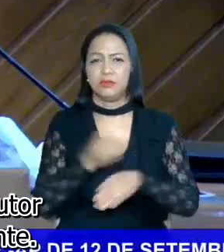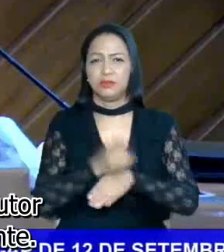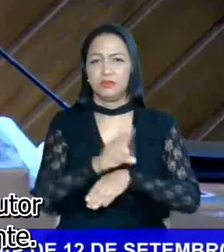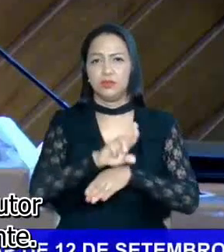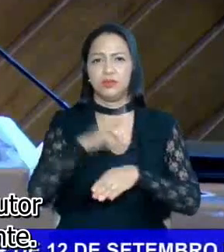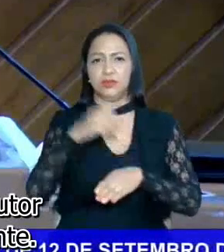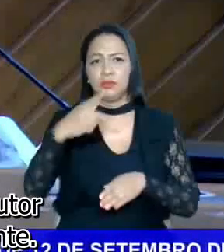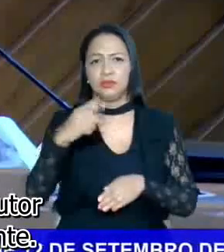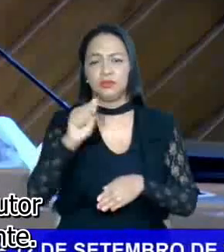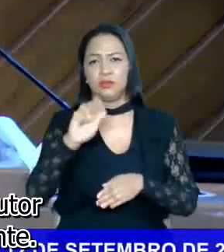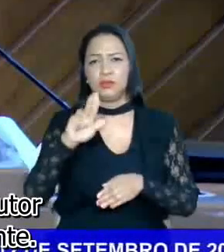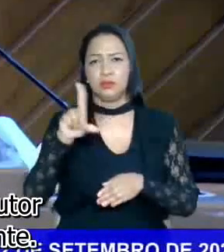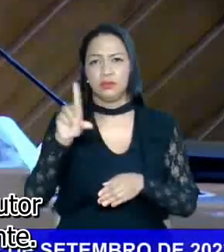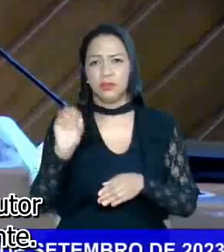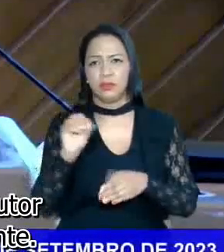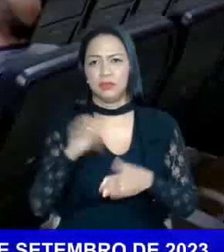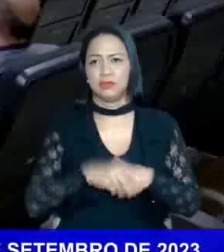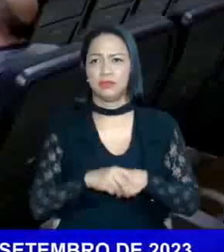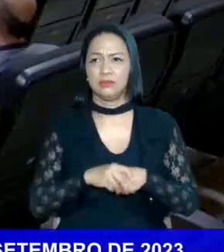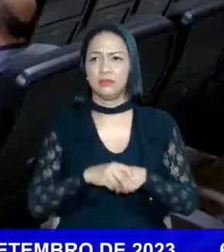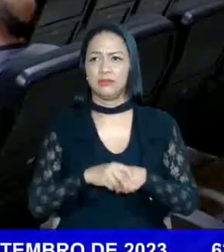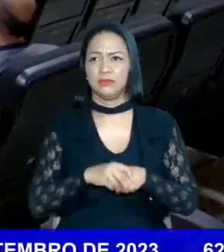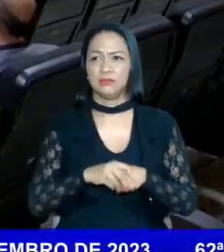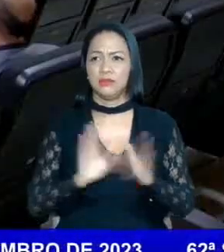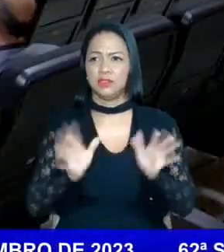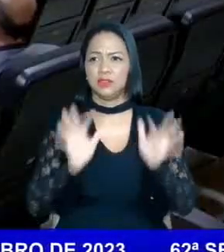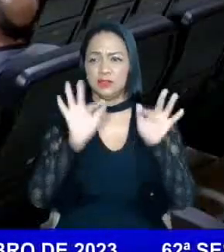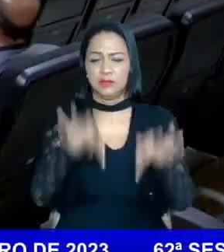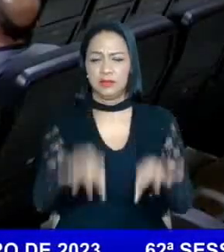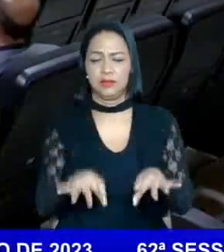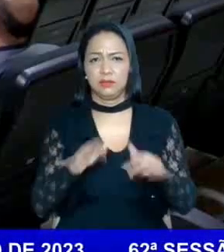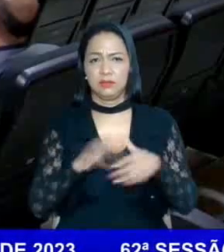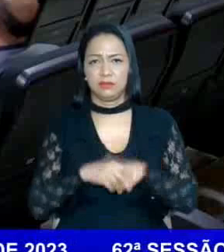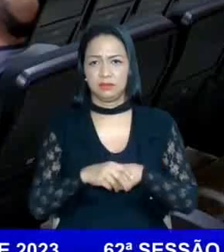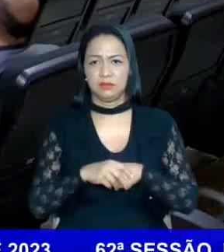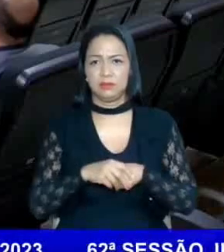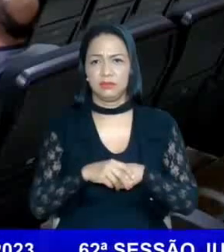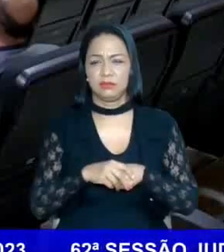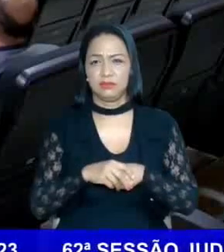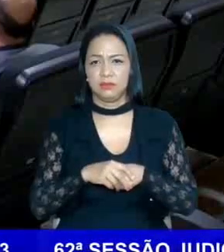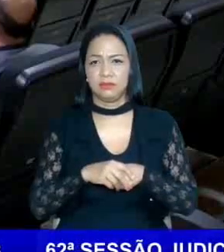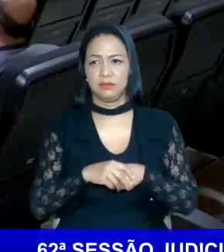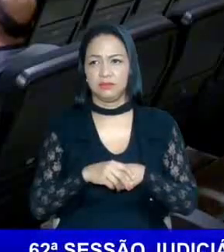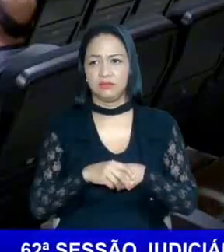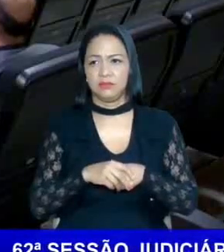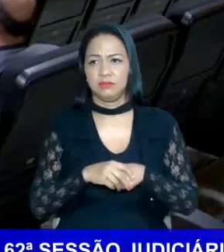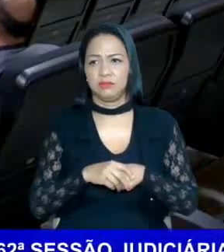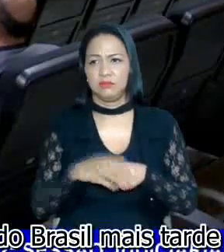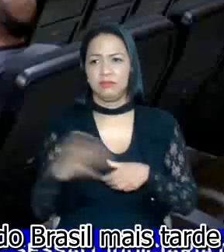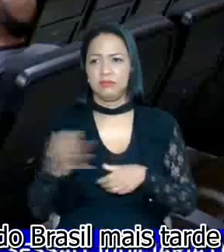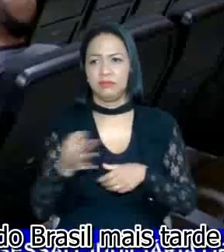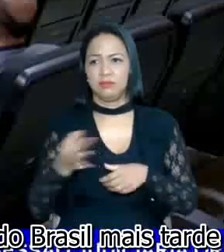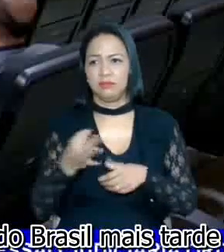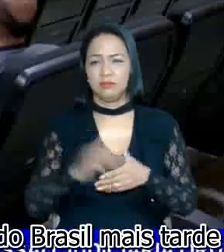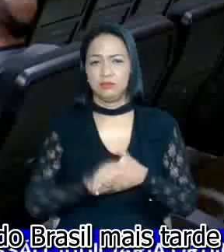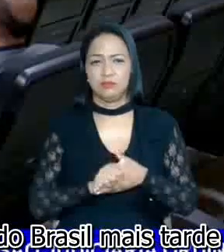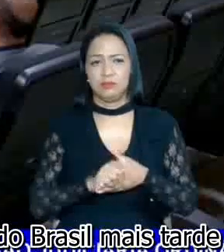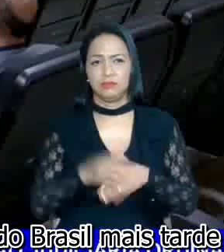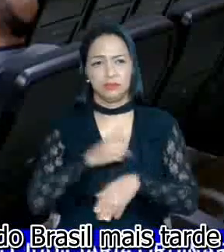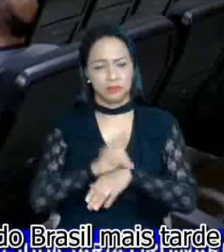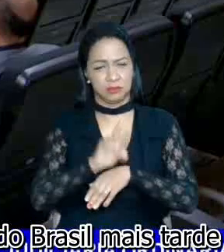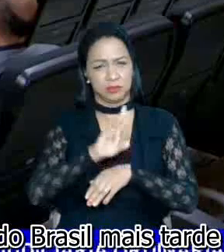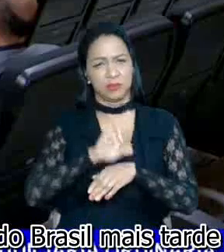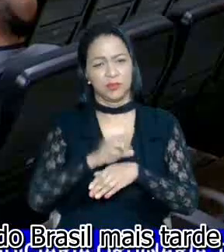Doutor, Eu já proferi a decisão no caso, presidente. Finalizei lá no caso de Imagem ampla do prazo. plenário. perfeito. Doutor Inocêncio, seja sempre